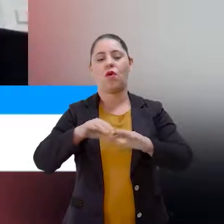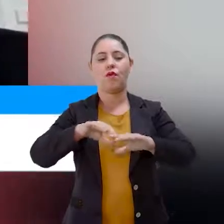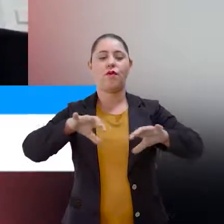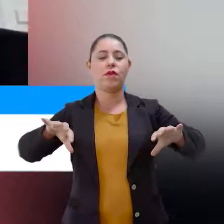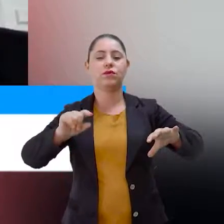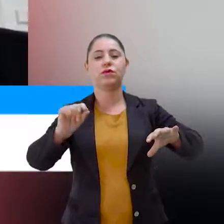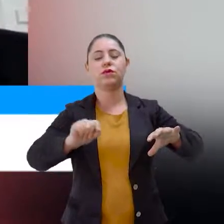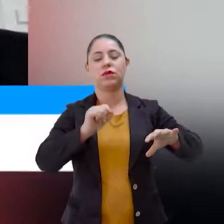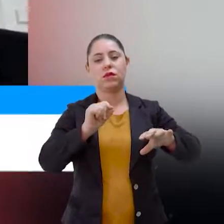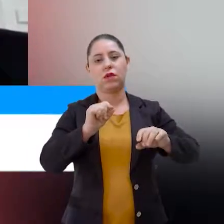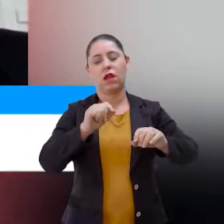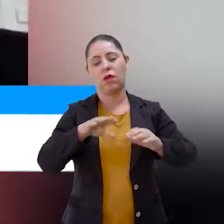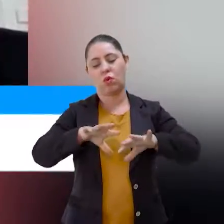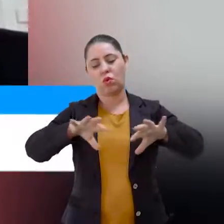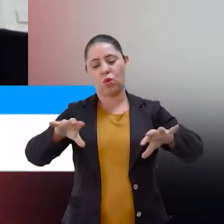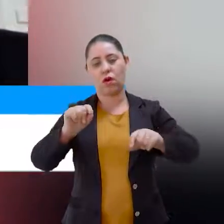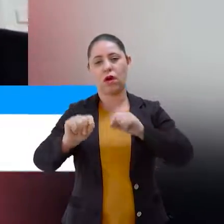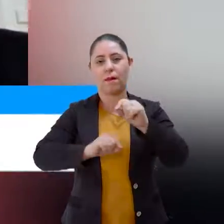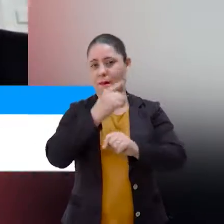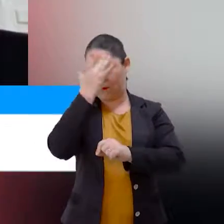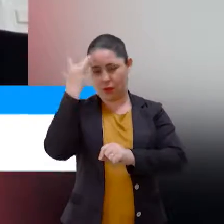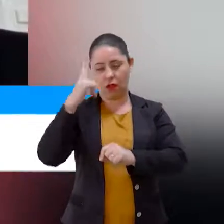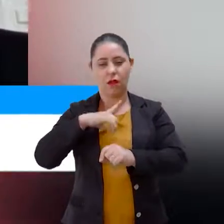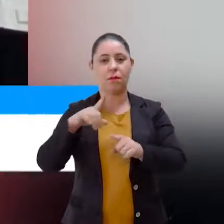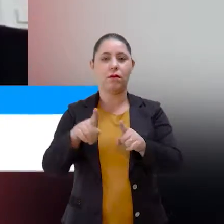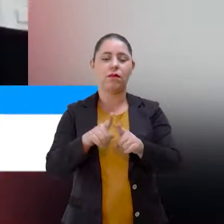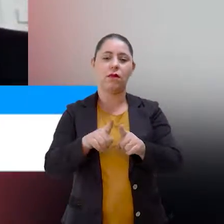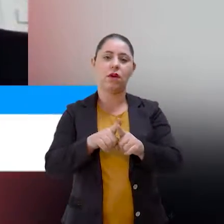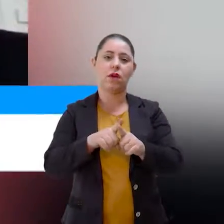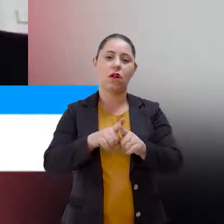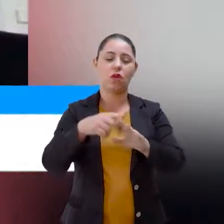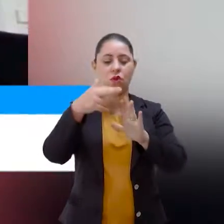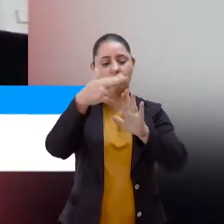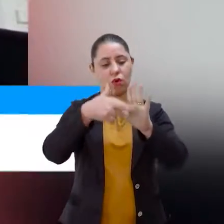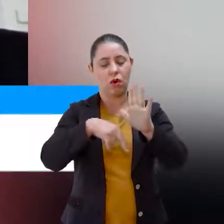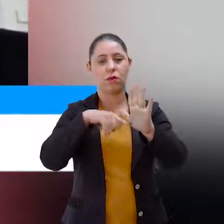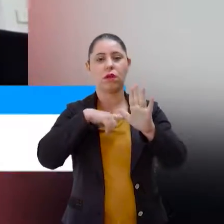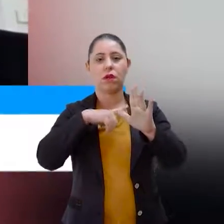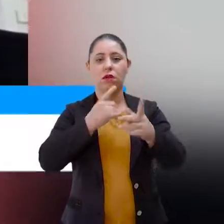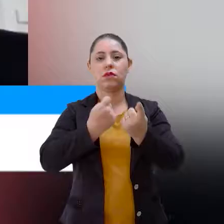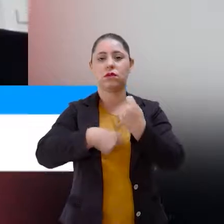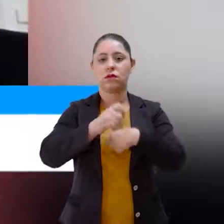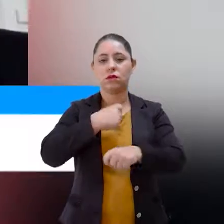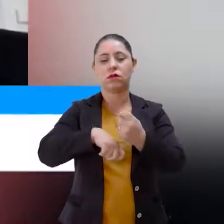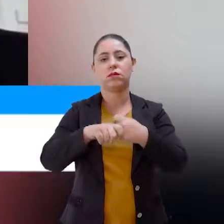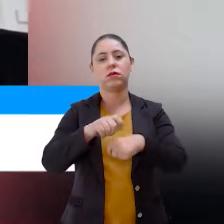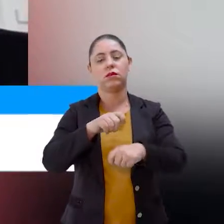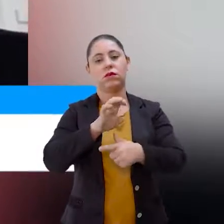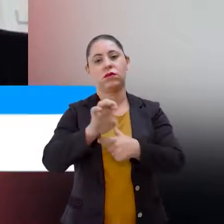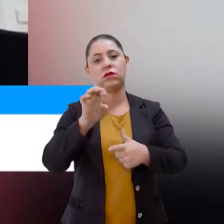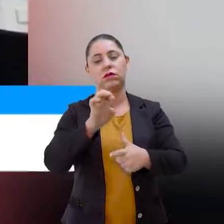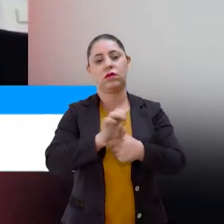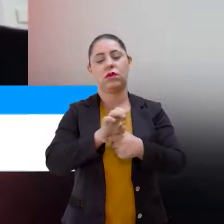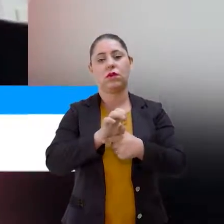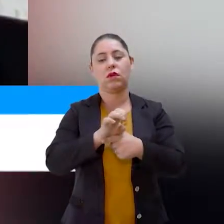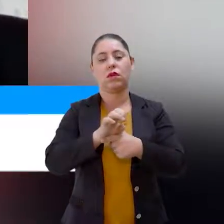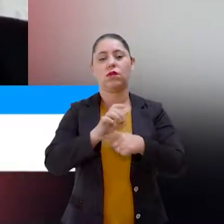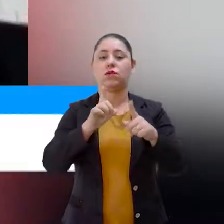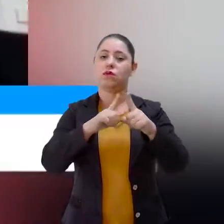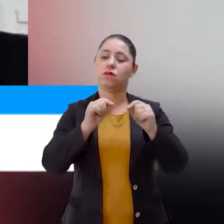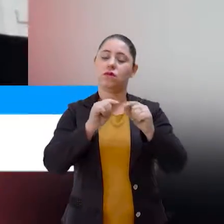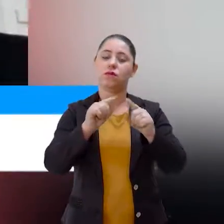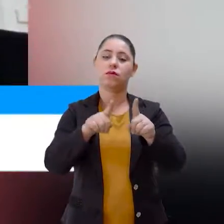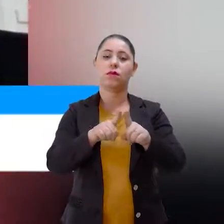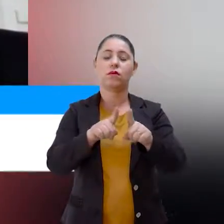não afastam a competência concorrente em que é tomadas providências normativas e administrativas para Estado, Distrito Federal